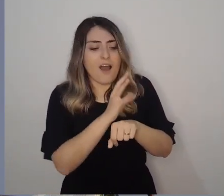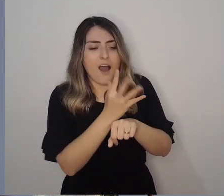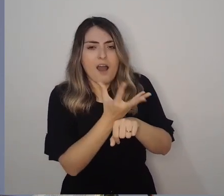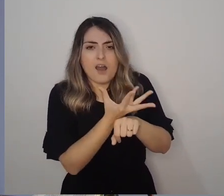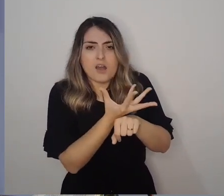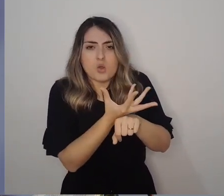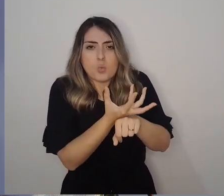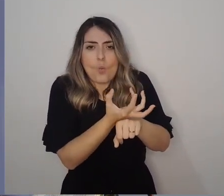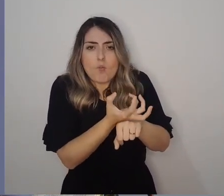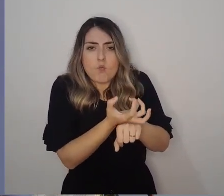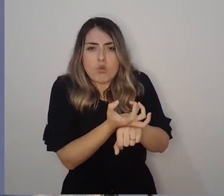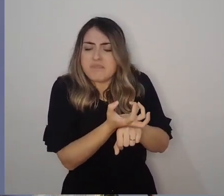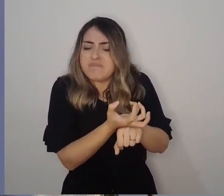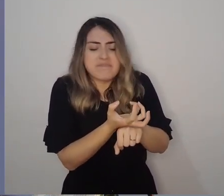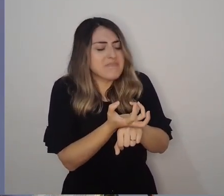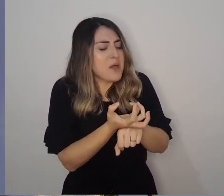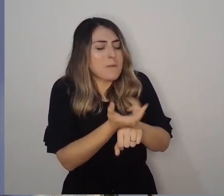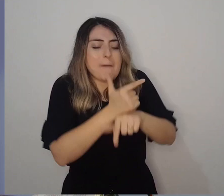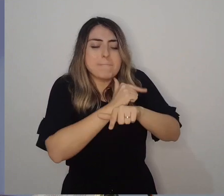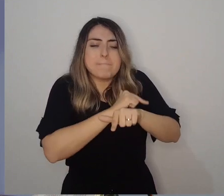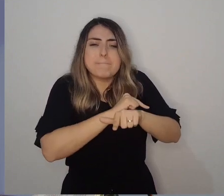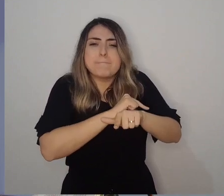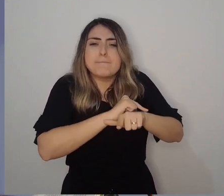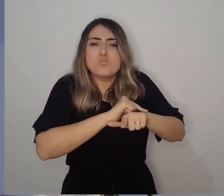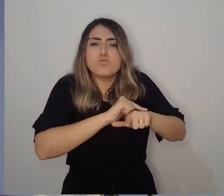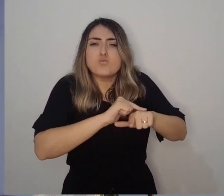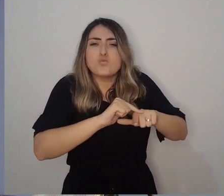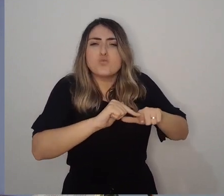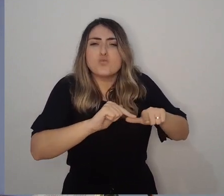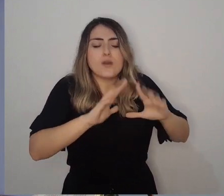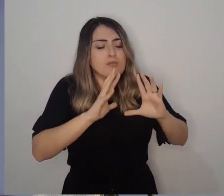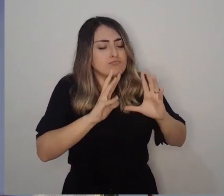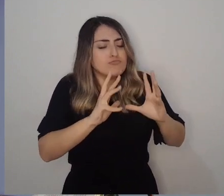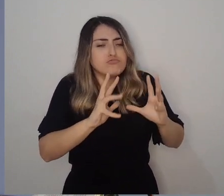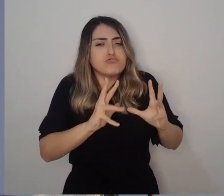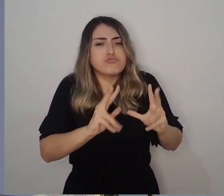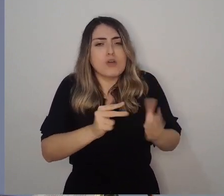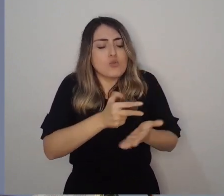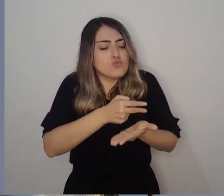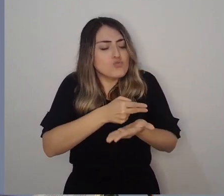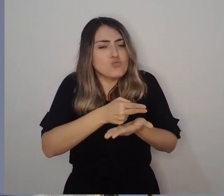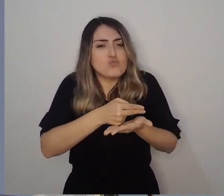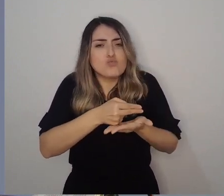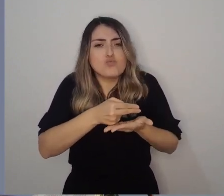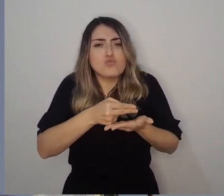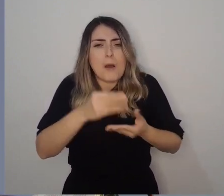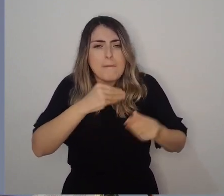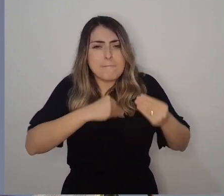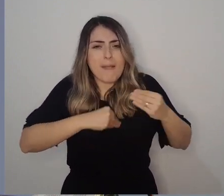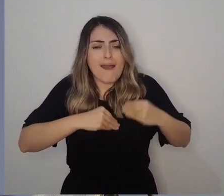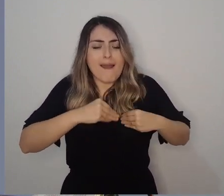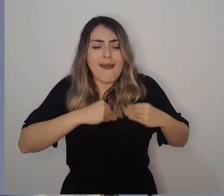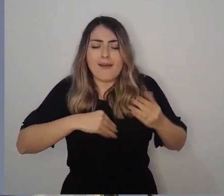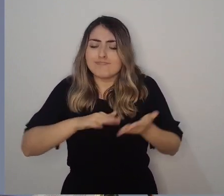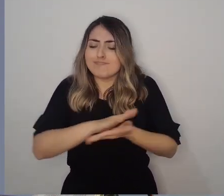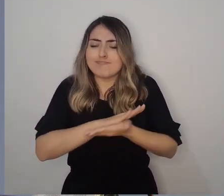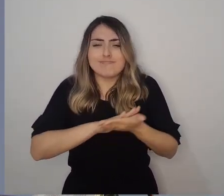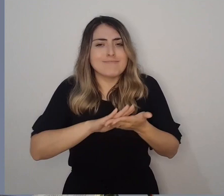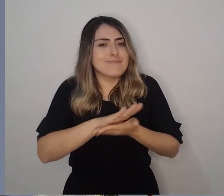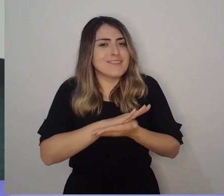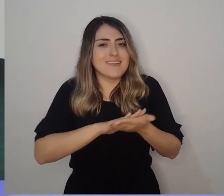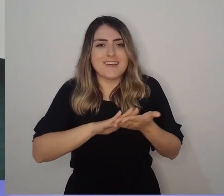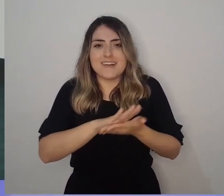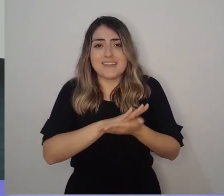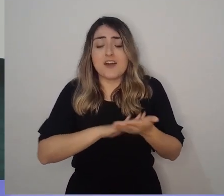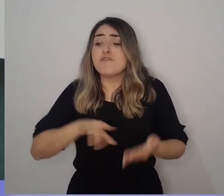palavra, para a apresentar a si mesmo como igreja gloriosa, sem mancha, sem ruga, nem coisa semelhante, porém santa e sem